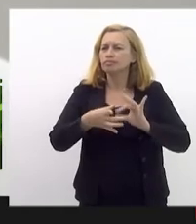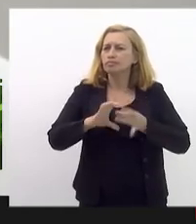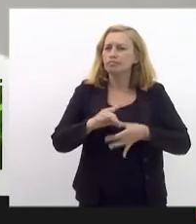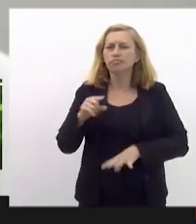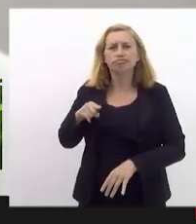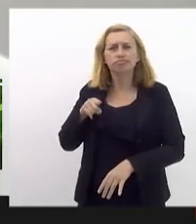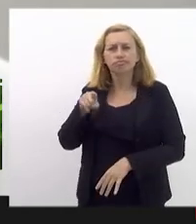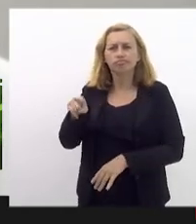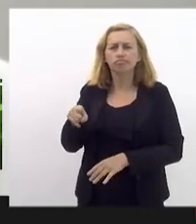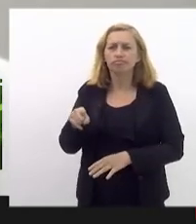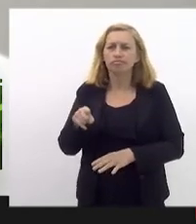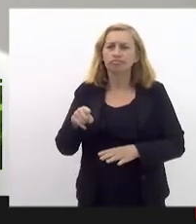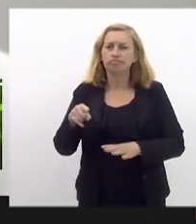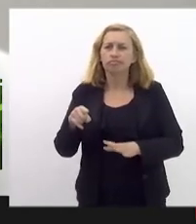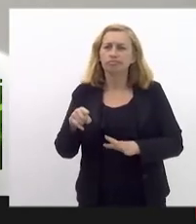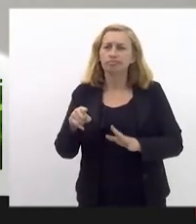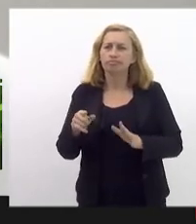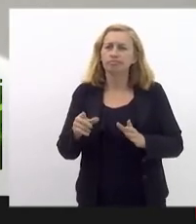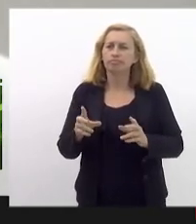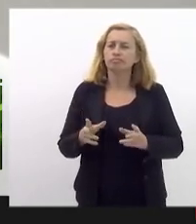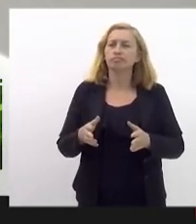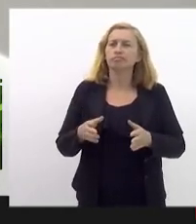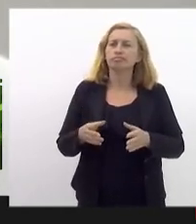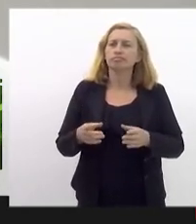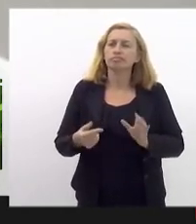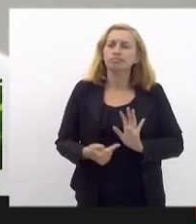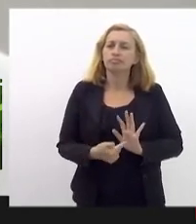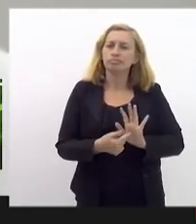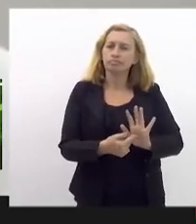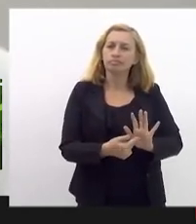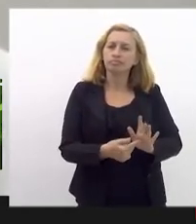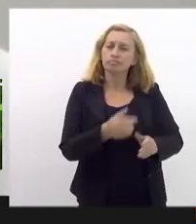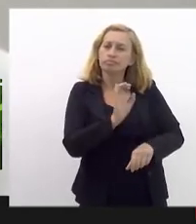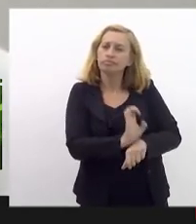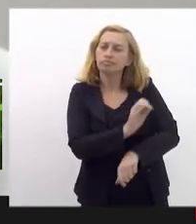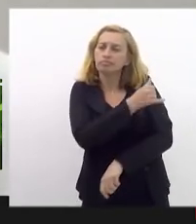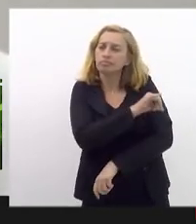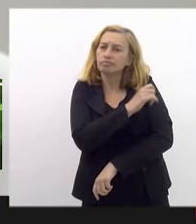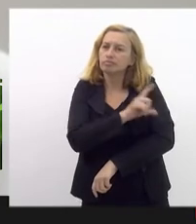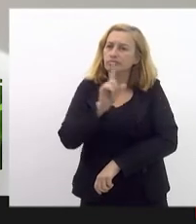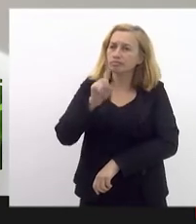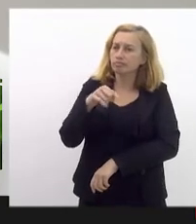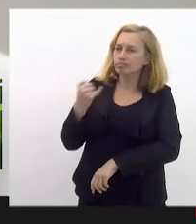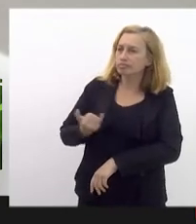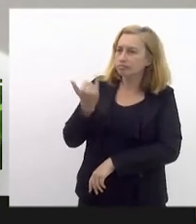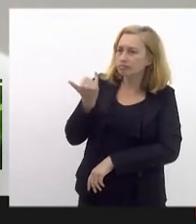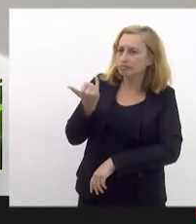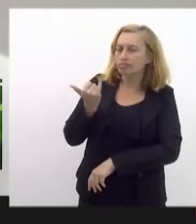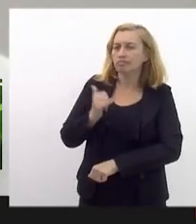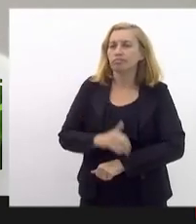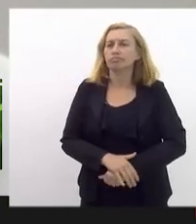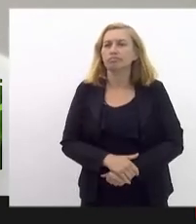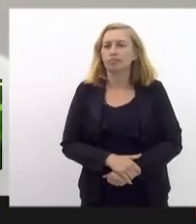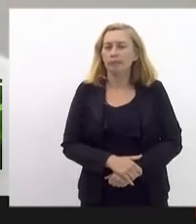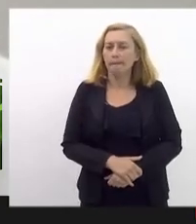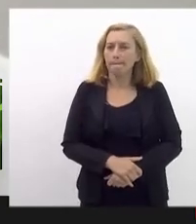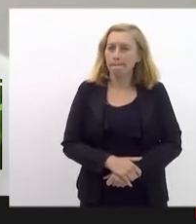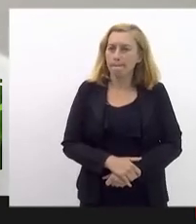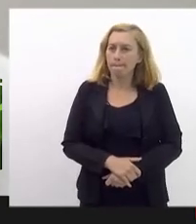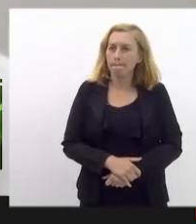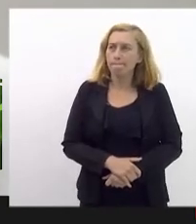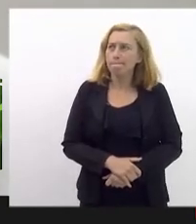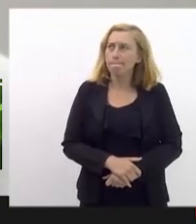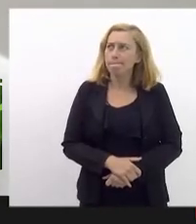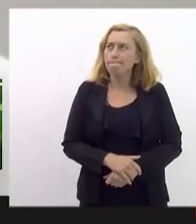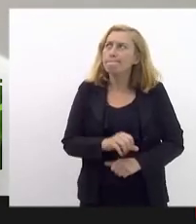lá do marco legal que a gente está trazendo agora para o estado do Rio de Janeiro é muito importante, e aqui o que a gente